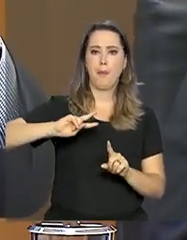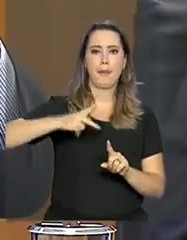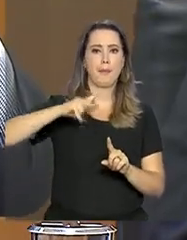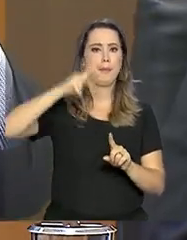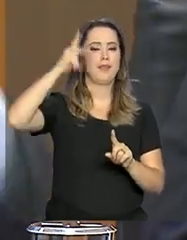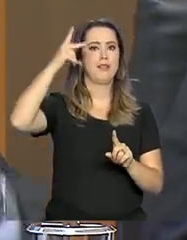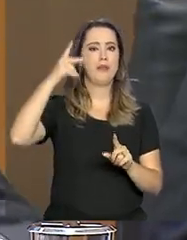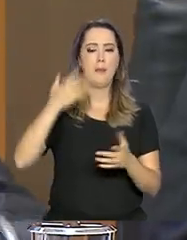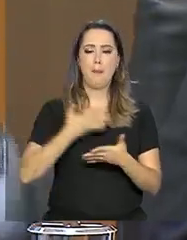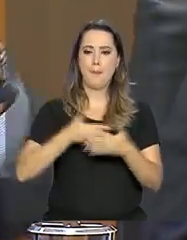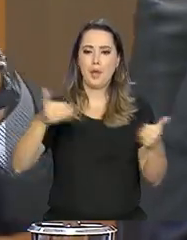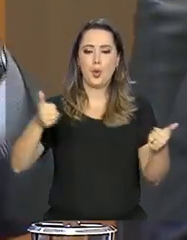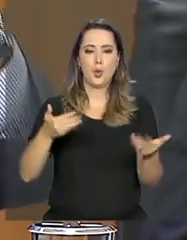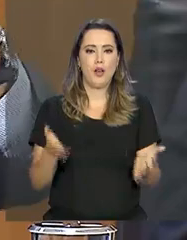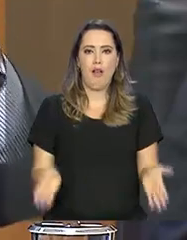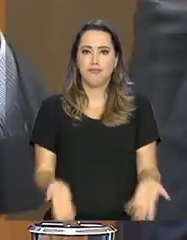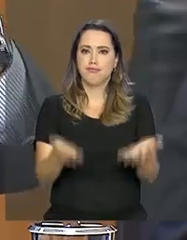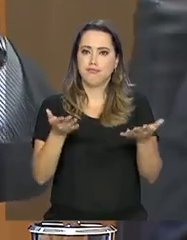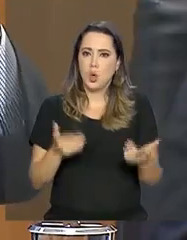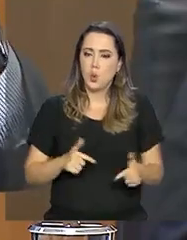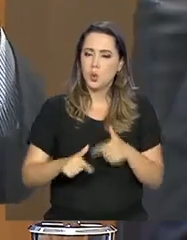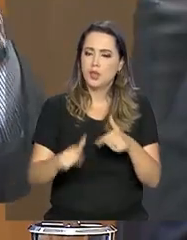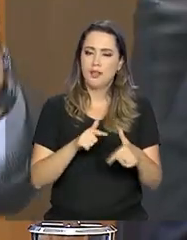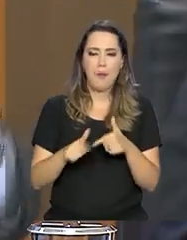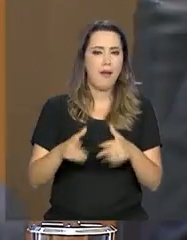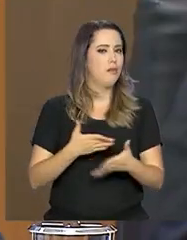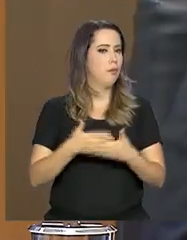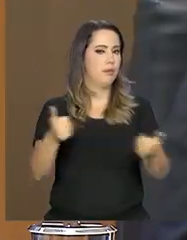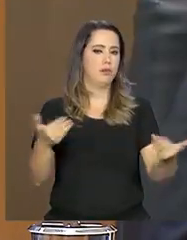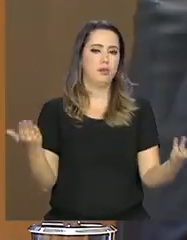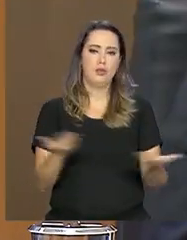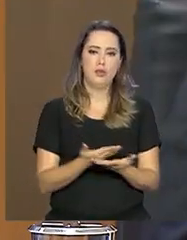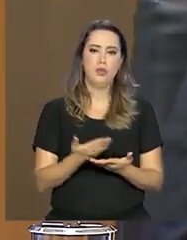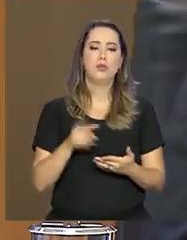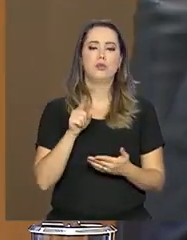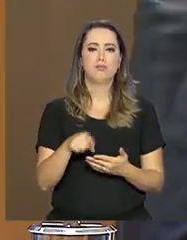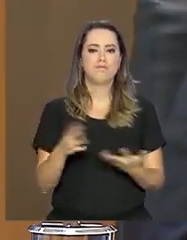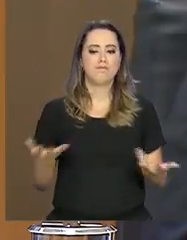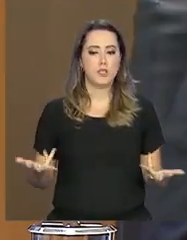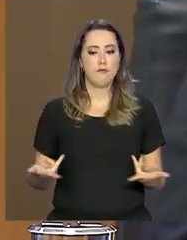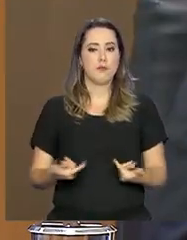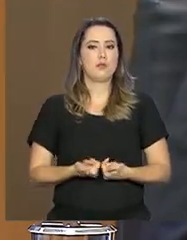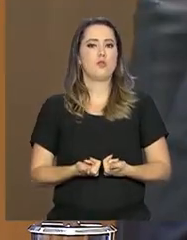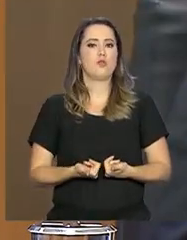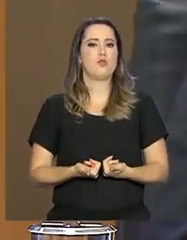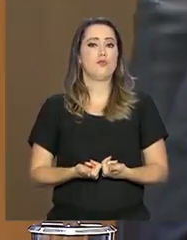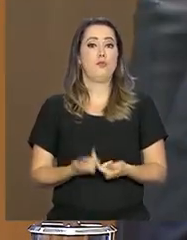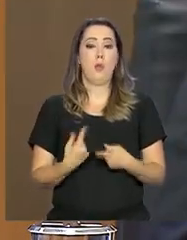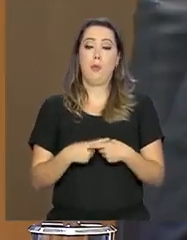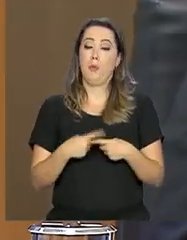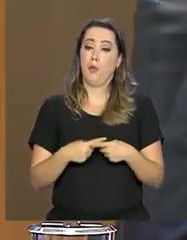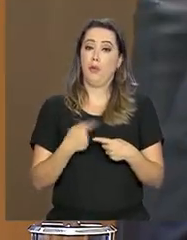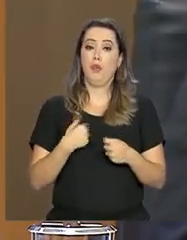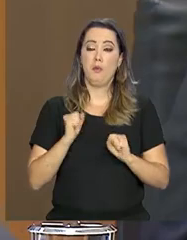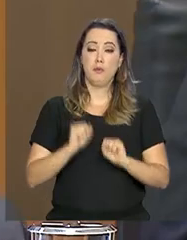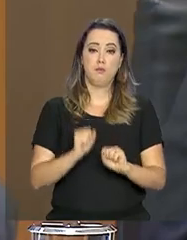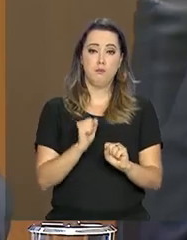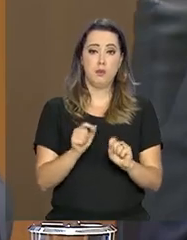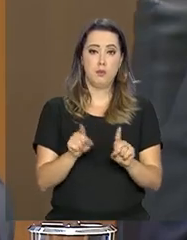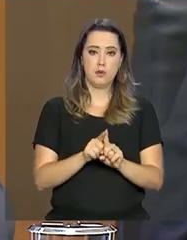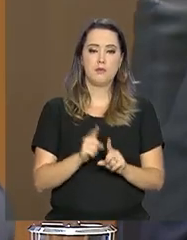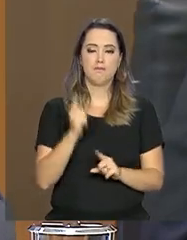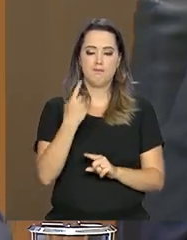produtividade o enorme salto inteiro de produtividade no combate ao crime e vai também permitir é um